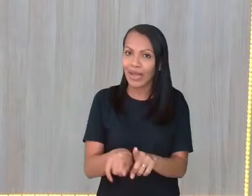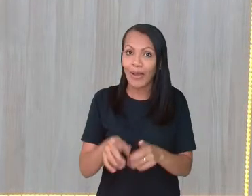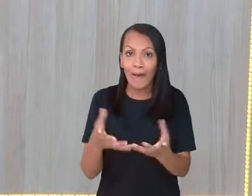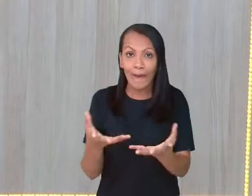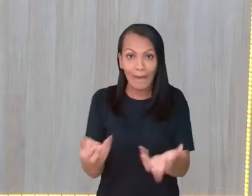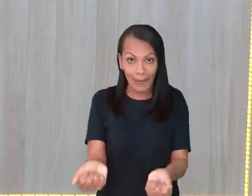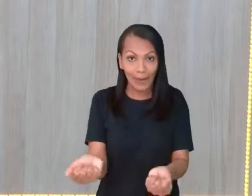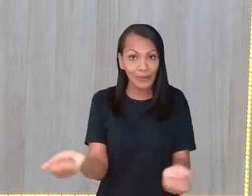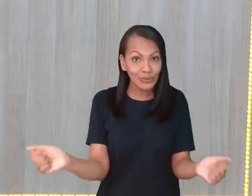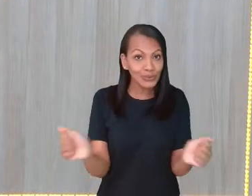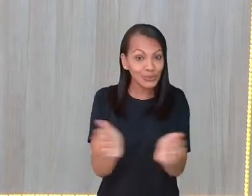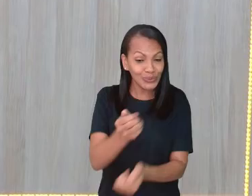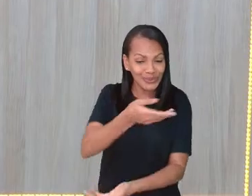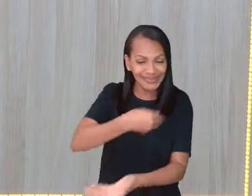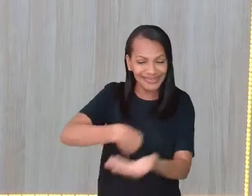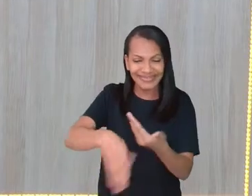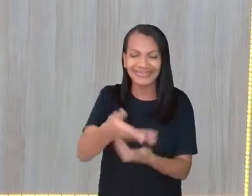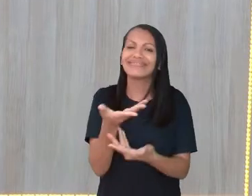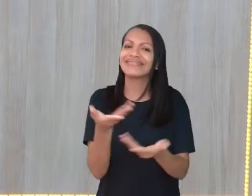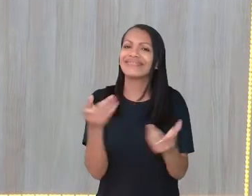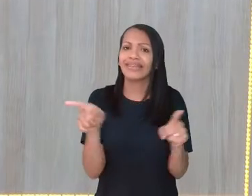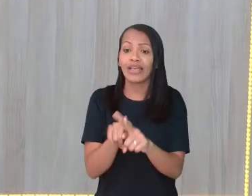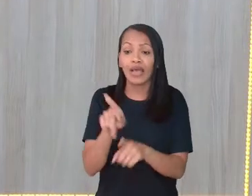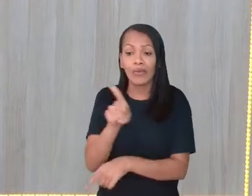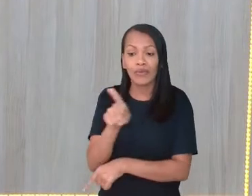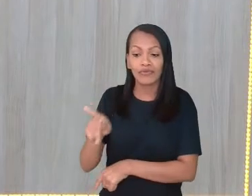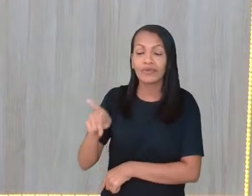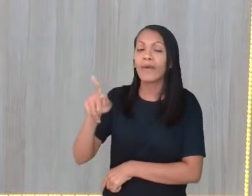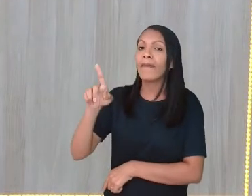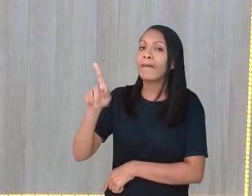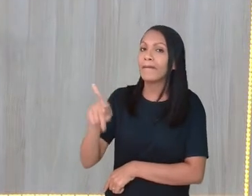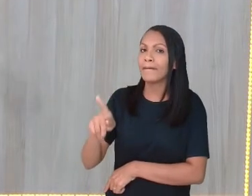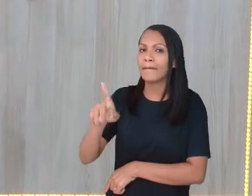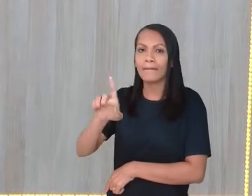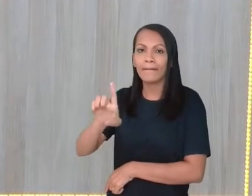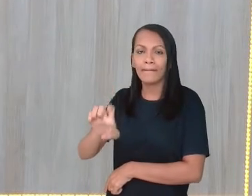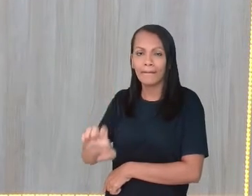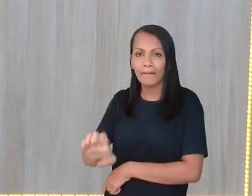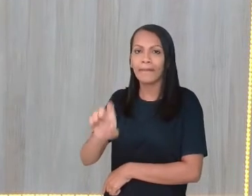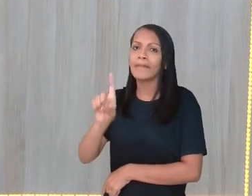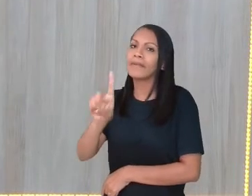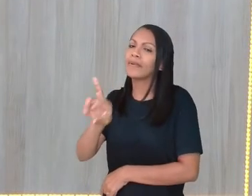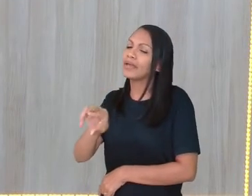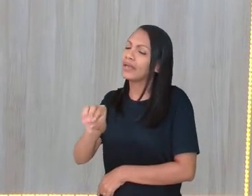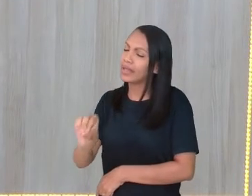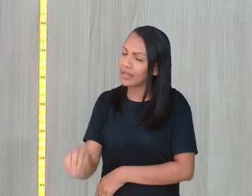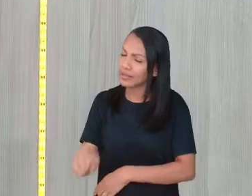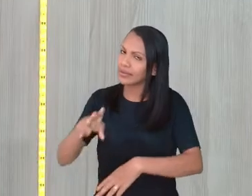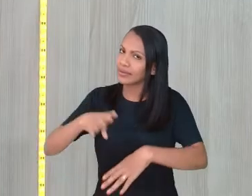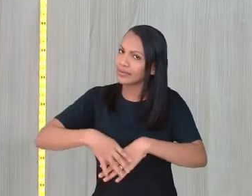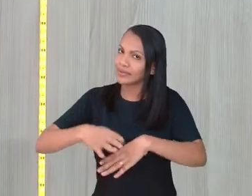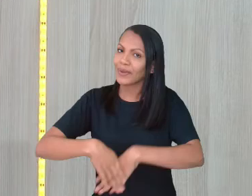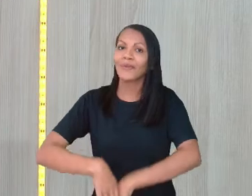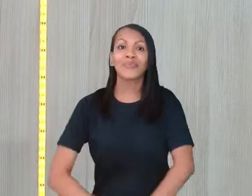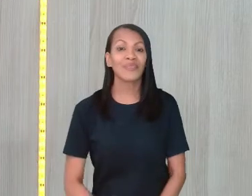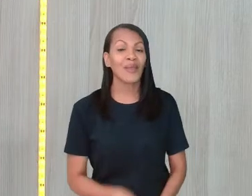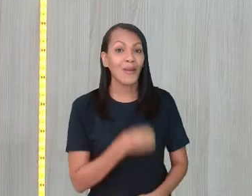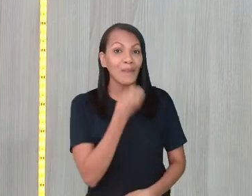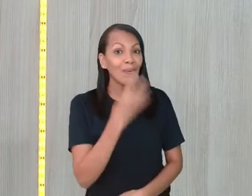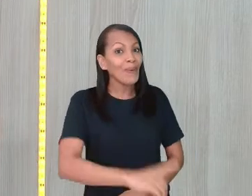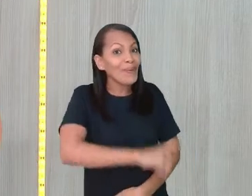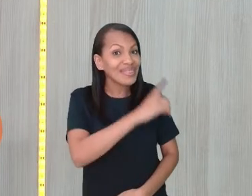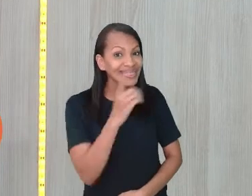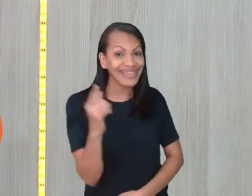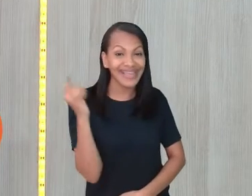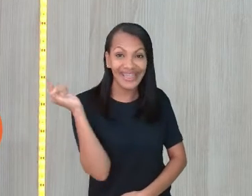aí misturados, certo? E estou aqui com o professor Pedro de Matemática, que ele hoje vai falar sobre educação física. Bom dia, pessoal, mais